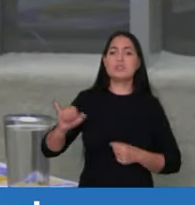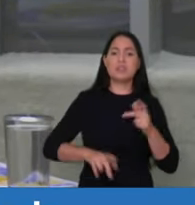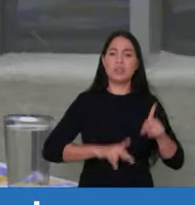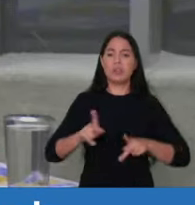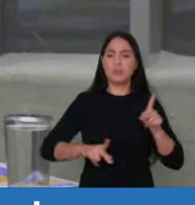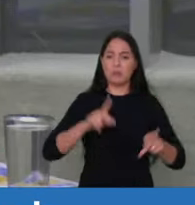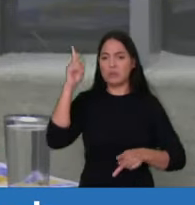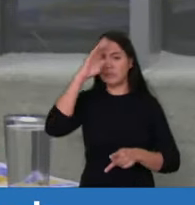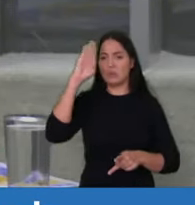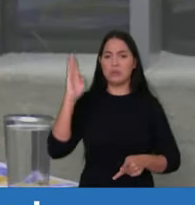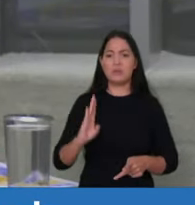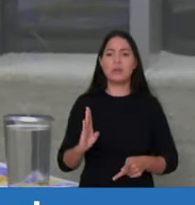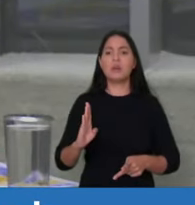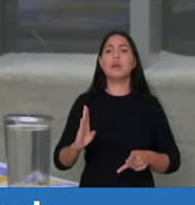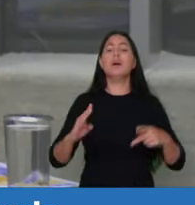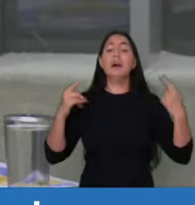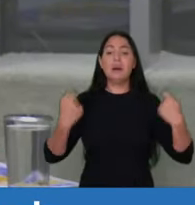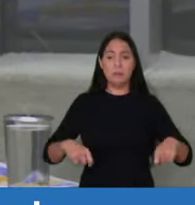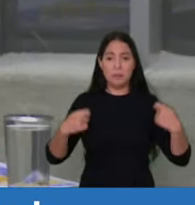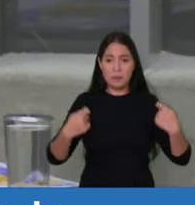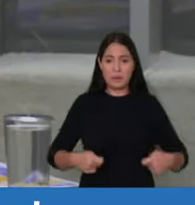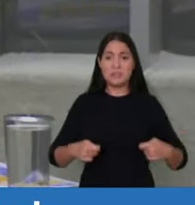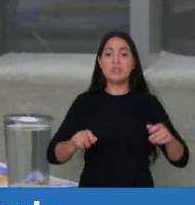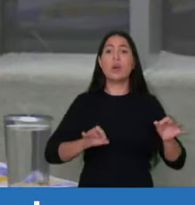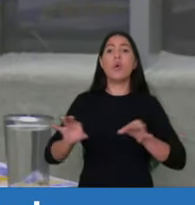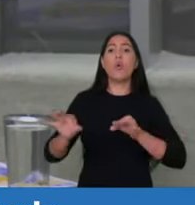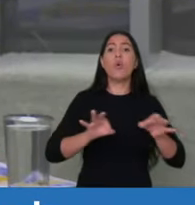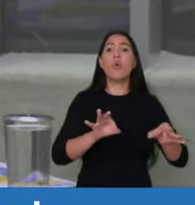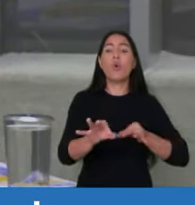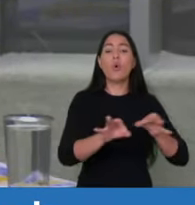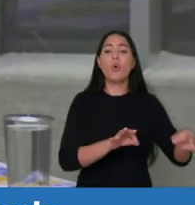de Estado. E tomar o controle do território significa levar